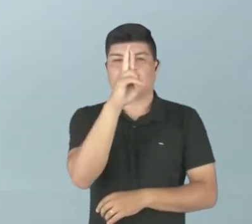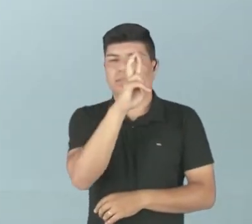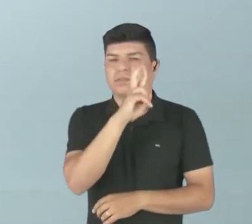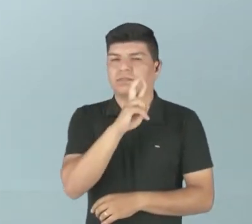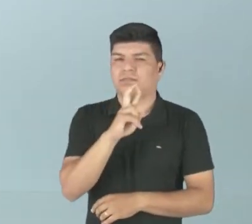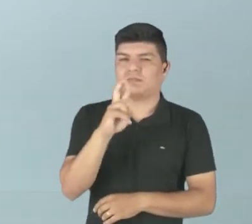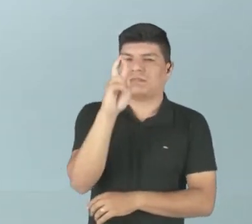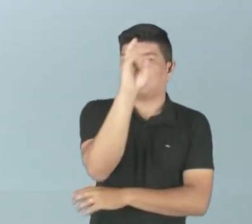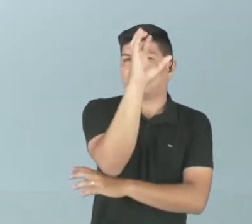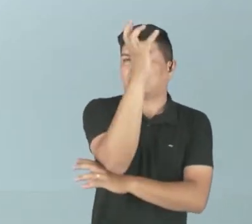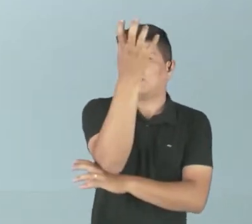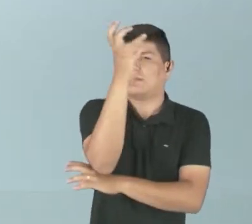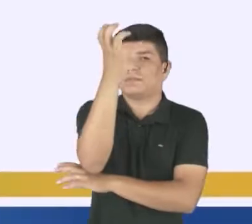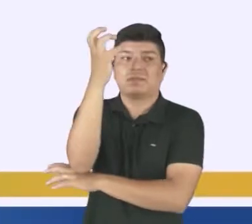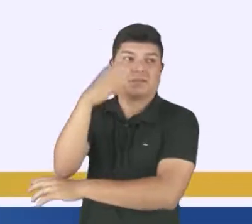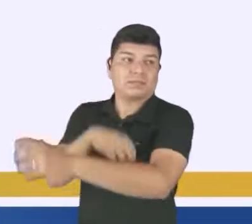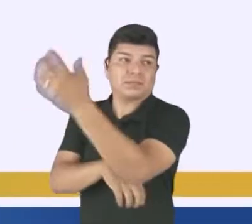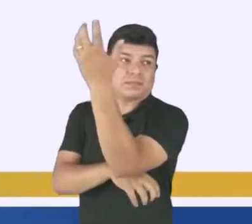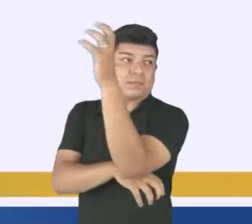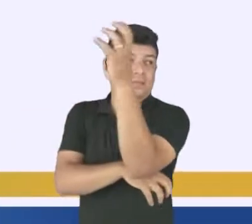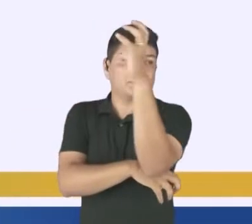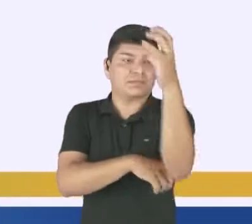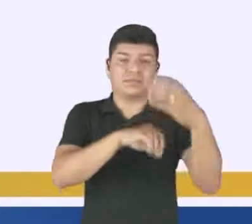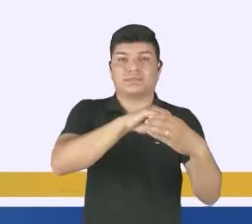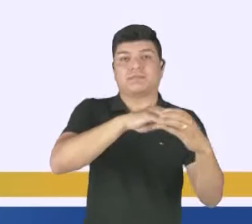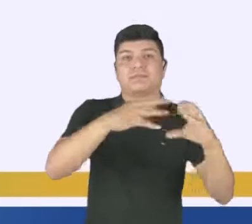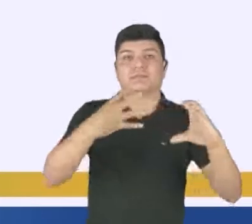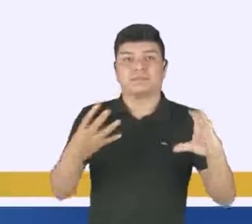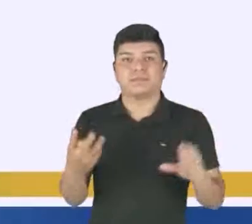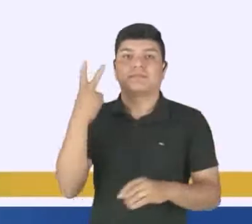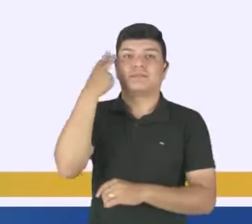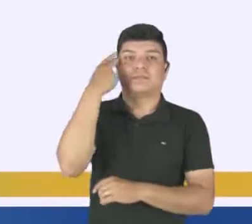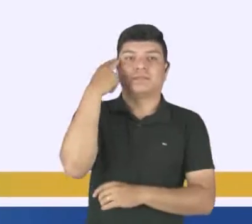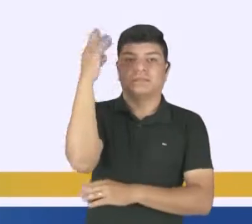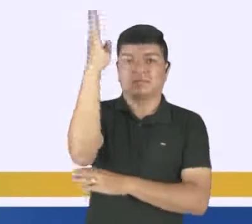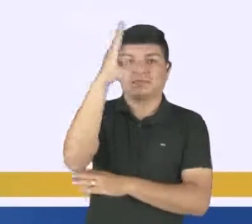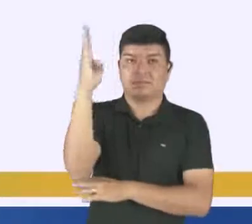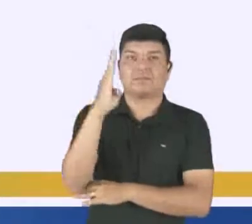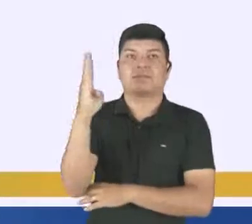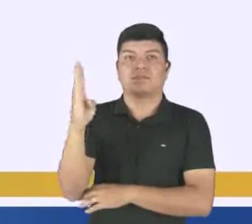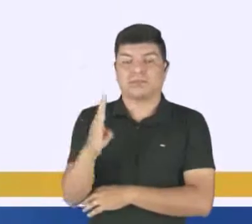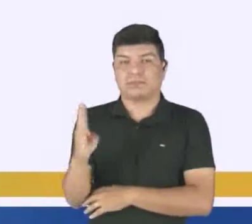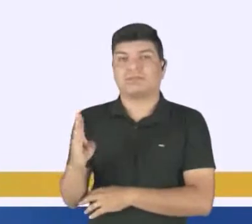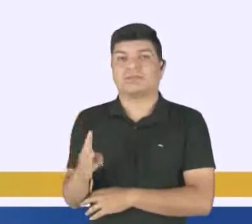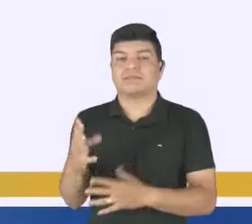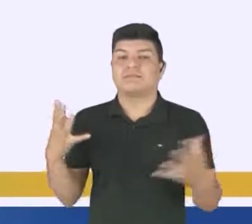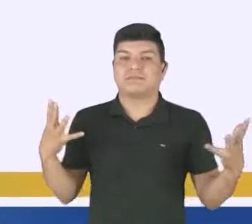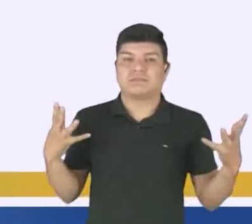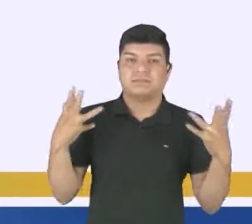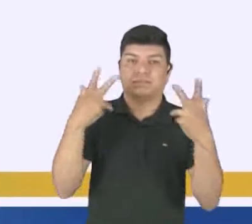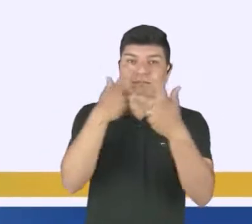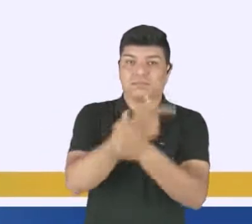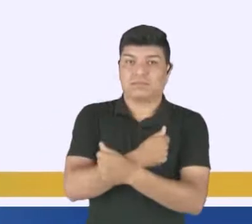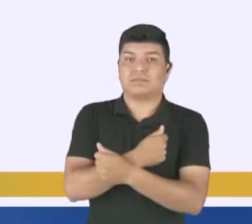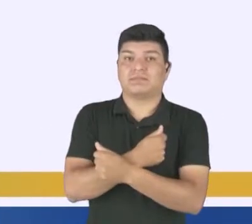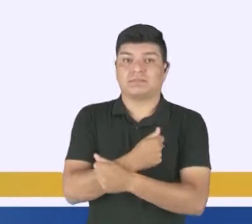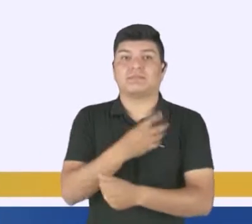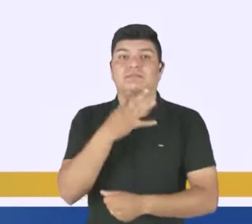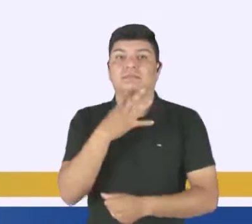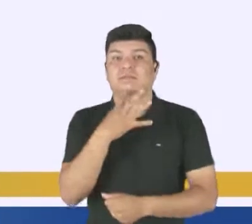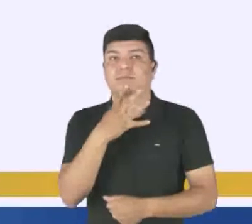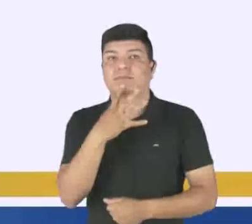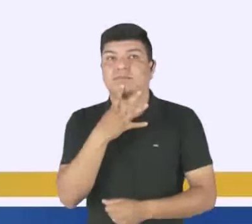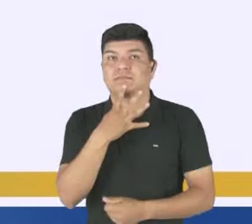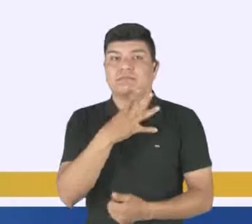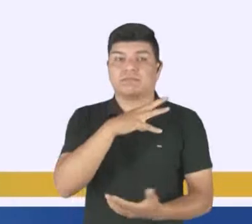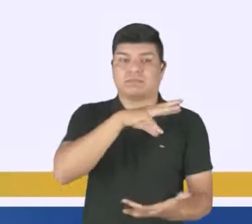a natureza, os aspectos naturais do Brasil, eles são bastante exuberantes, reconhecidos